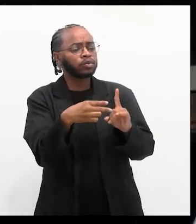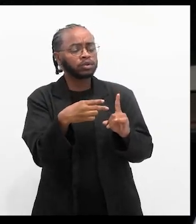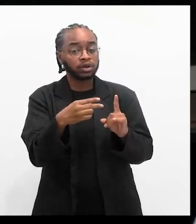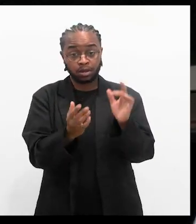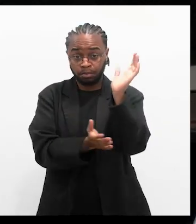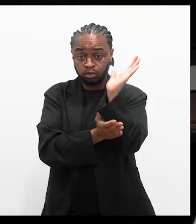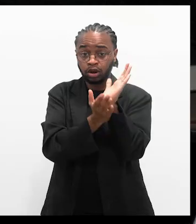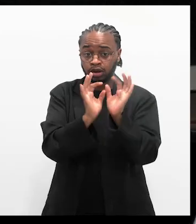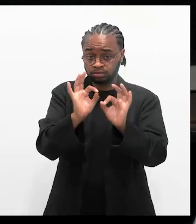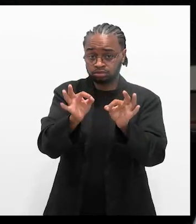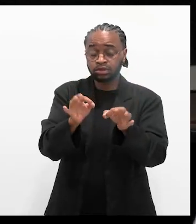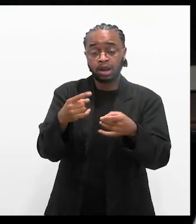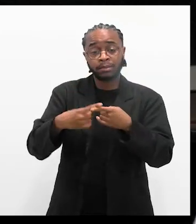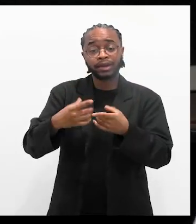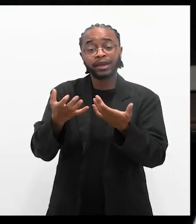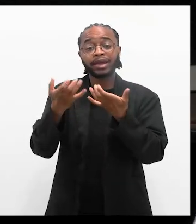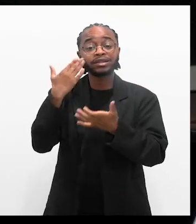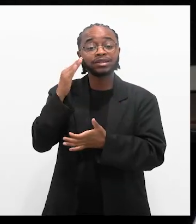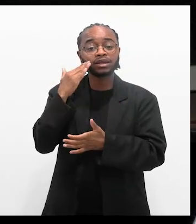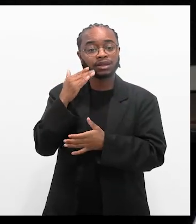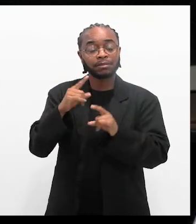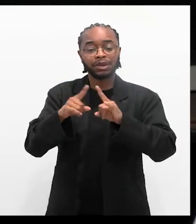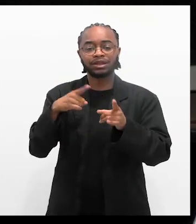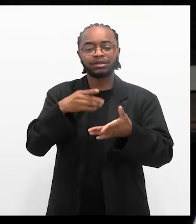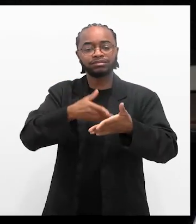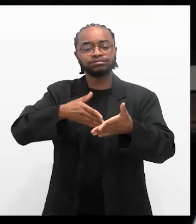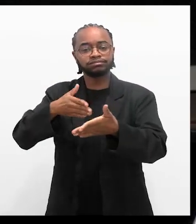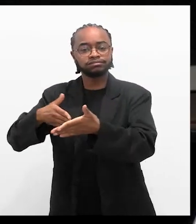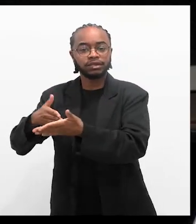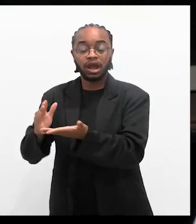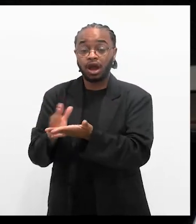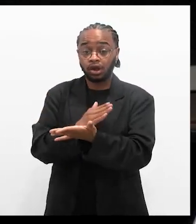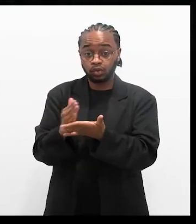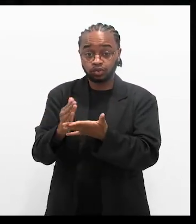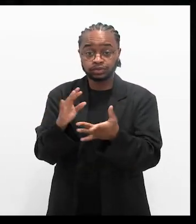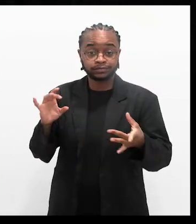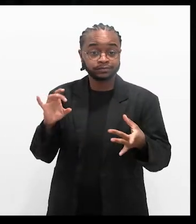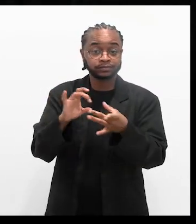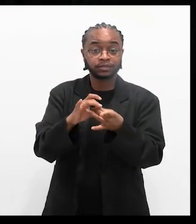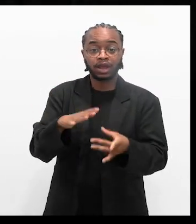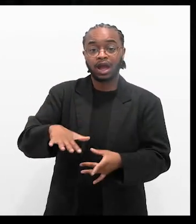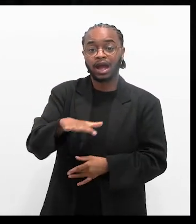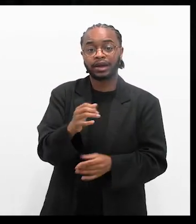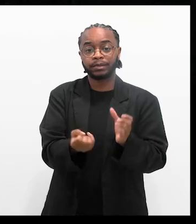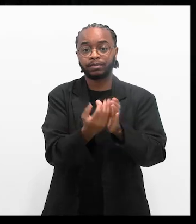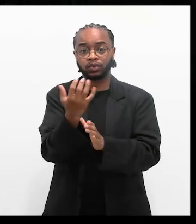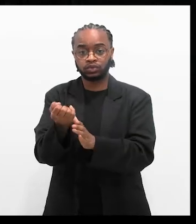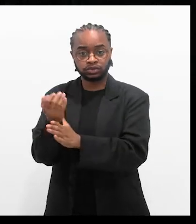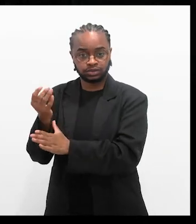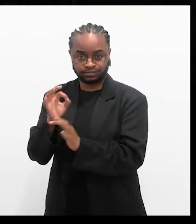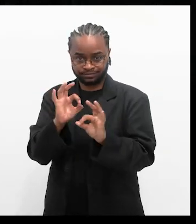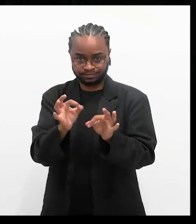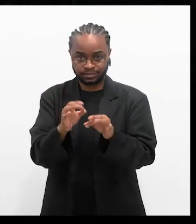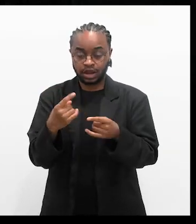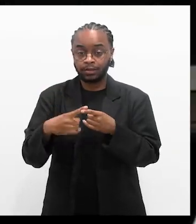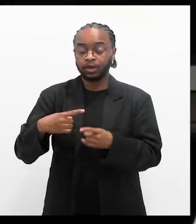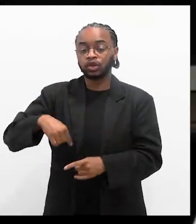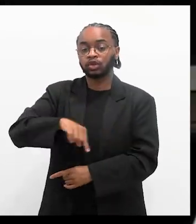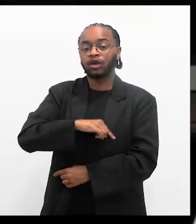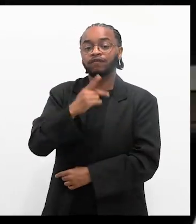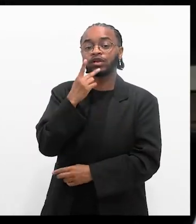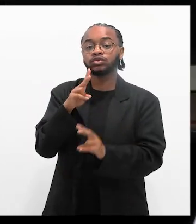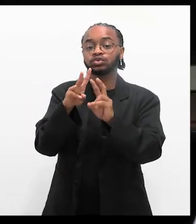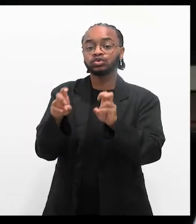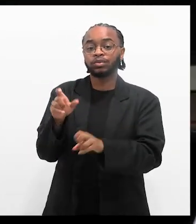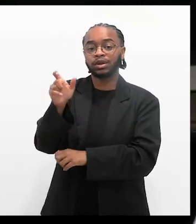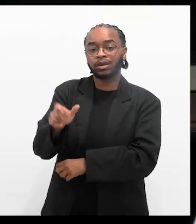vista? Burocrático? Dificuldade burocrática, a gente quer entender. Então, são gargalos que permeiam toda a área produtiva, né? Nós